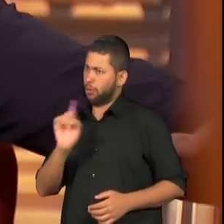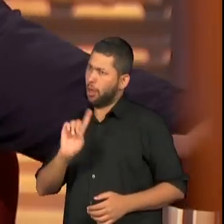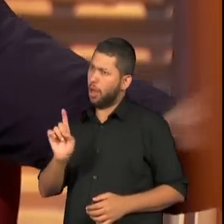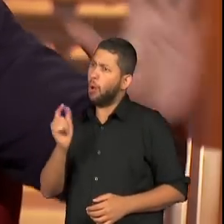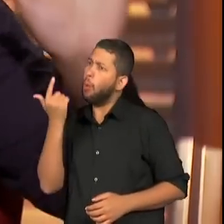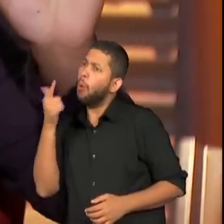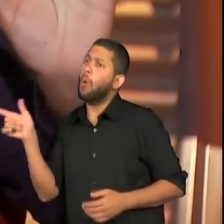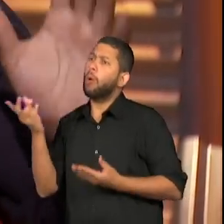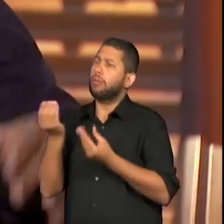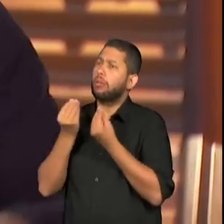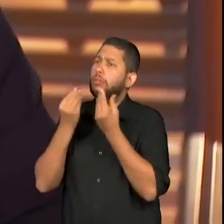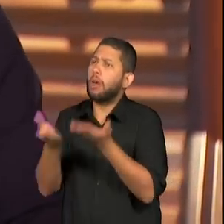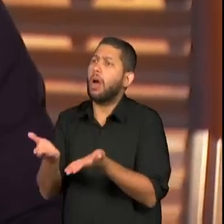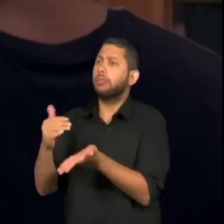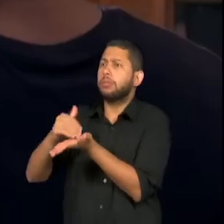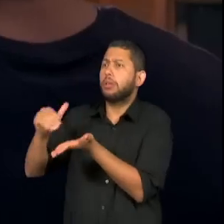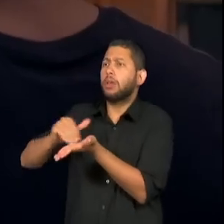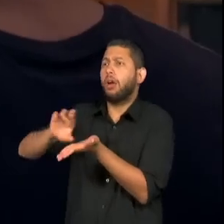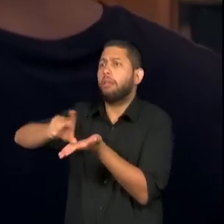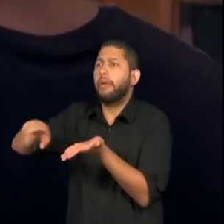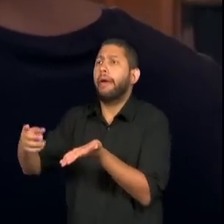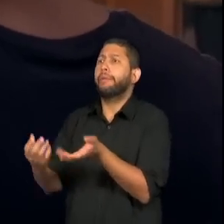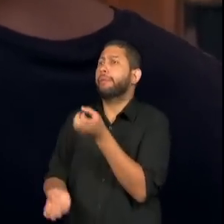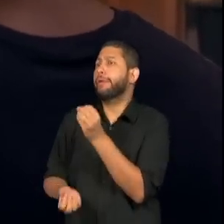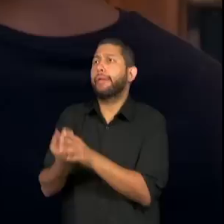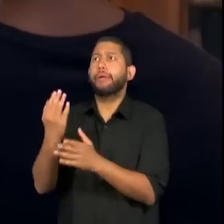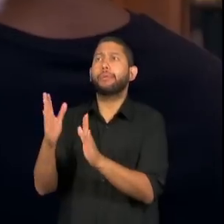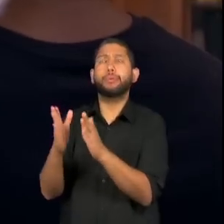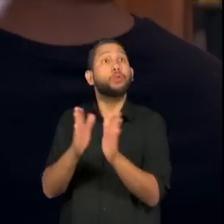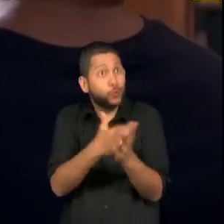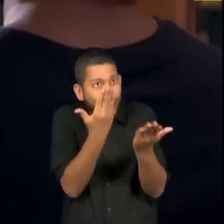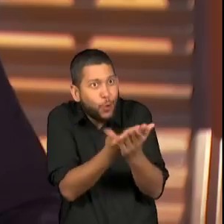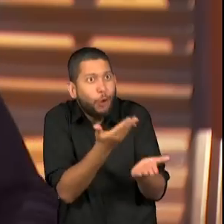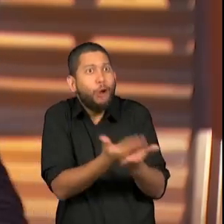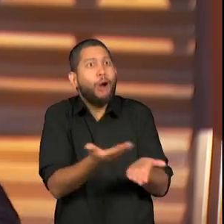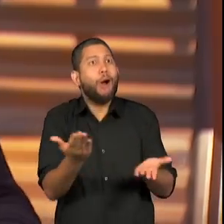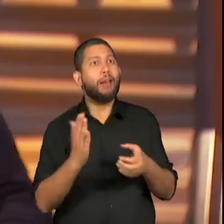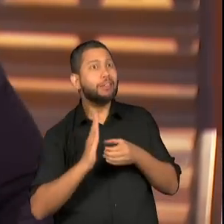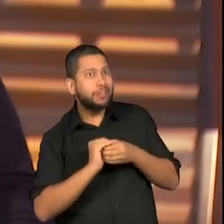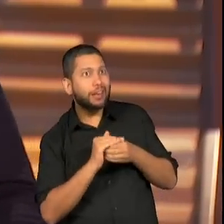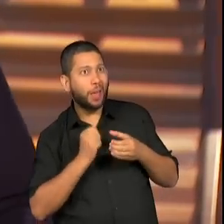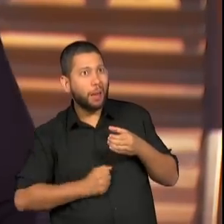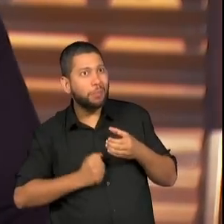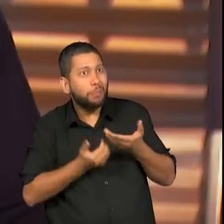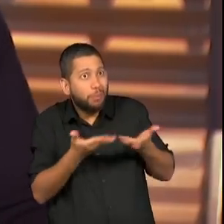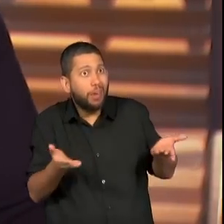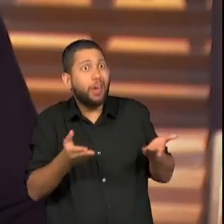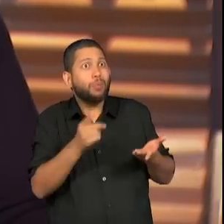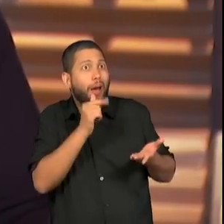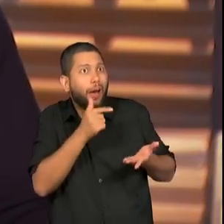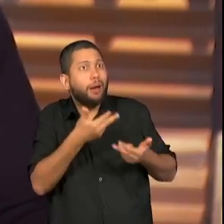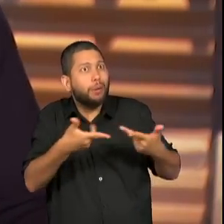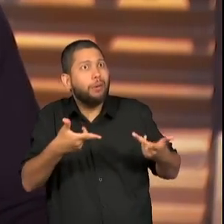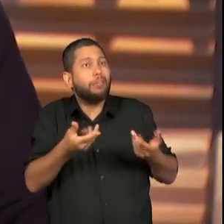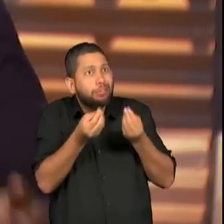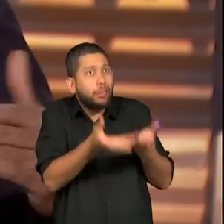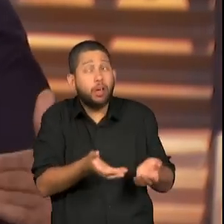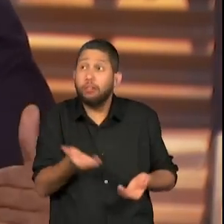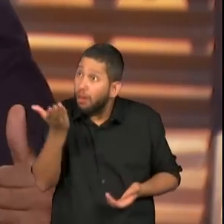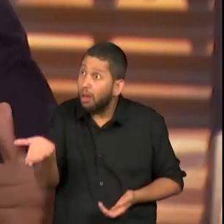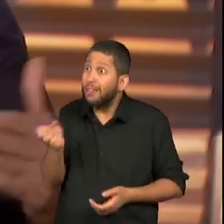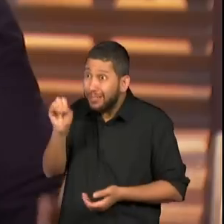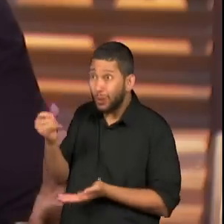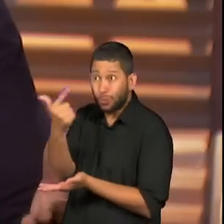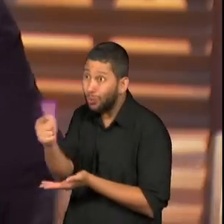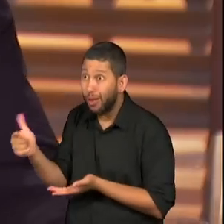com outras secretarias. Escola, saneamento, etc. Quando o Estado não consegue entrar nesses lugares, o